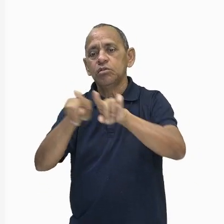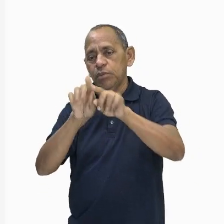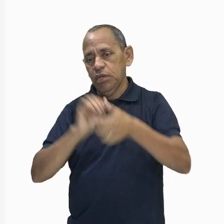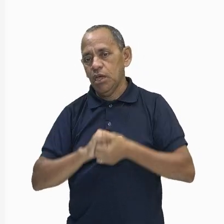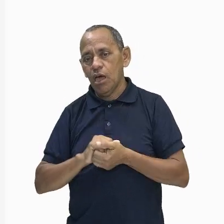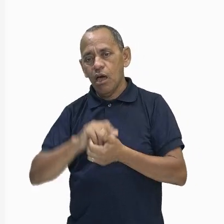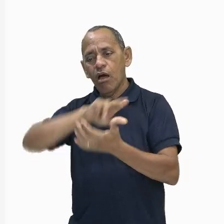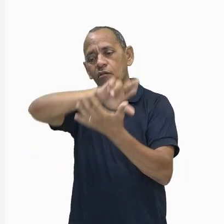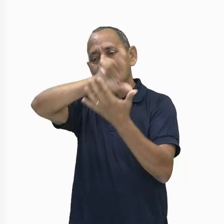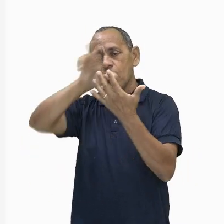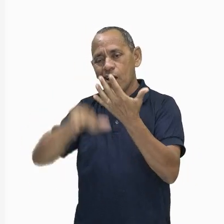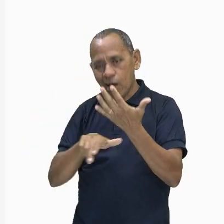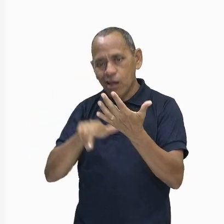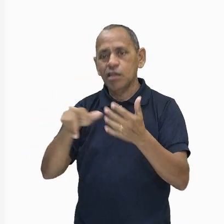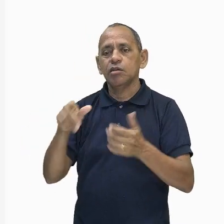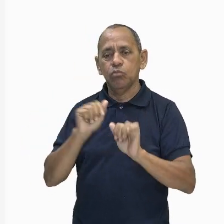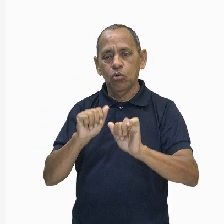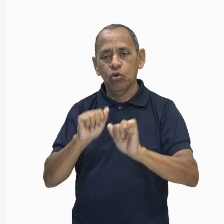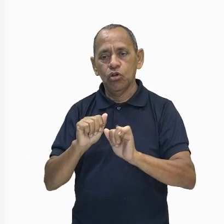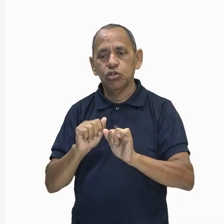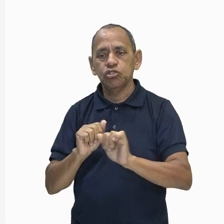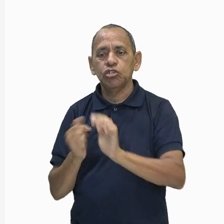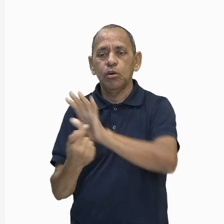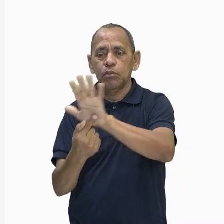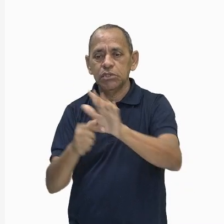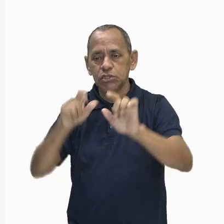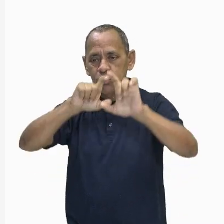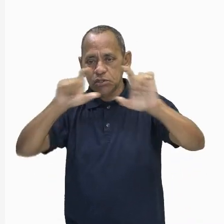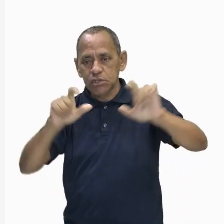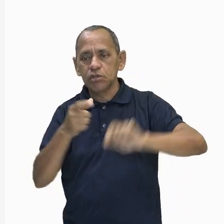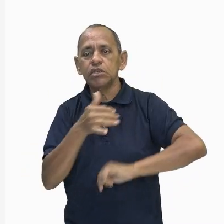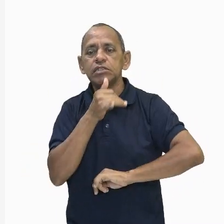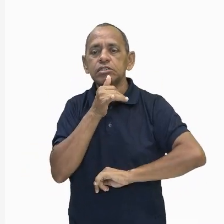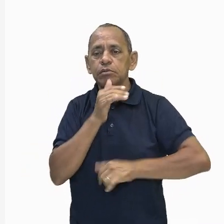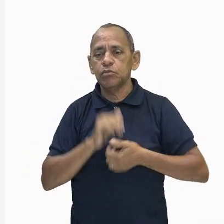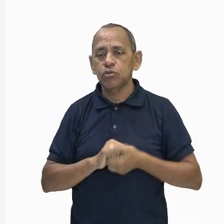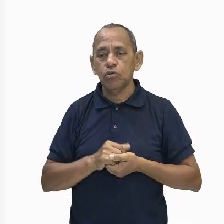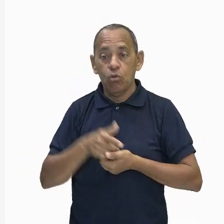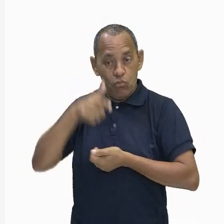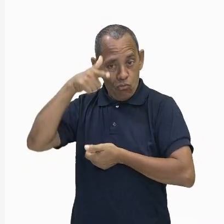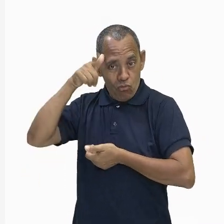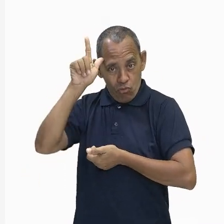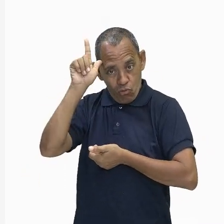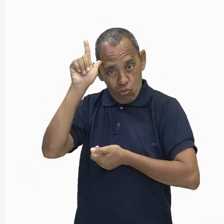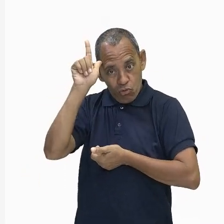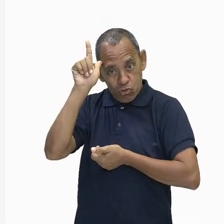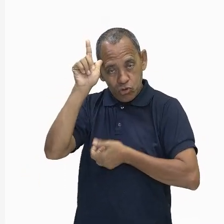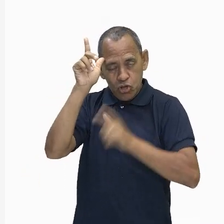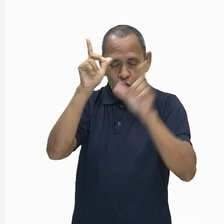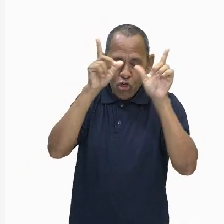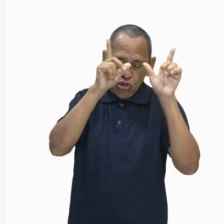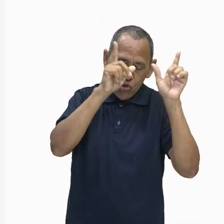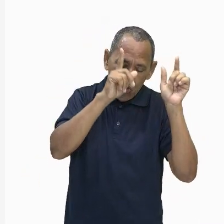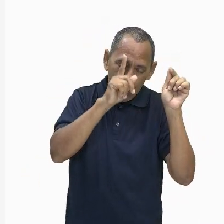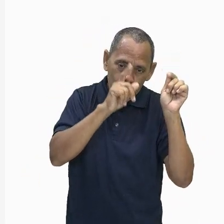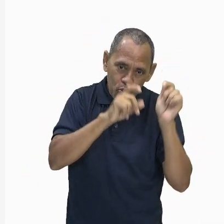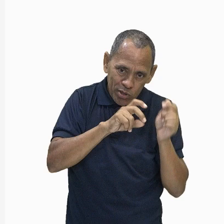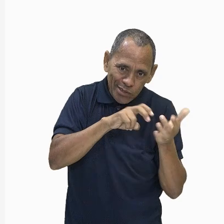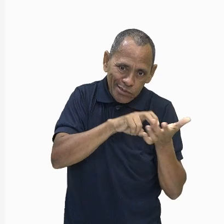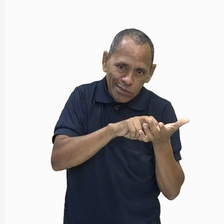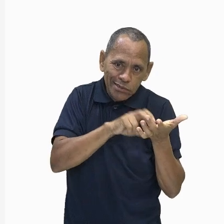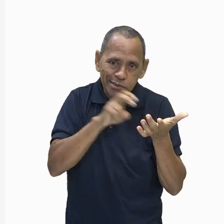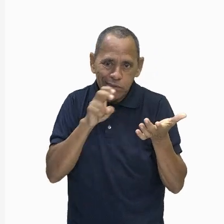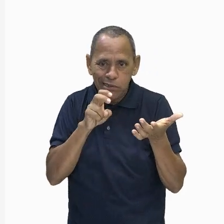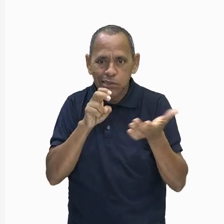podem aparecer na oração. Vamos ao exemplo? Ontem eu dormi muito cedo para